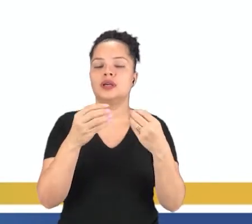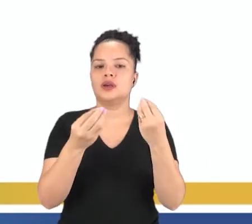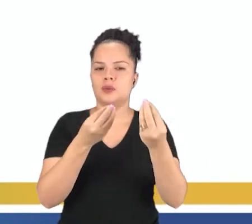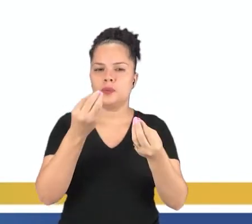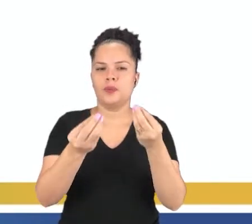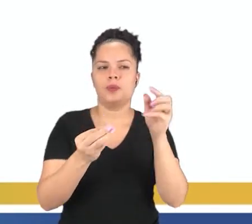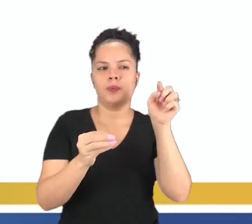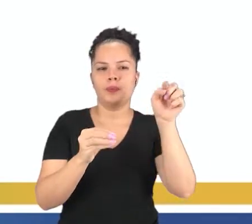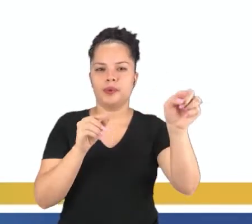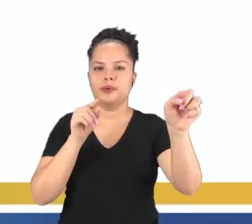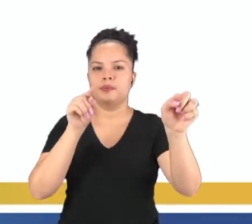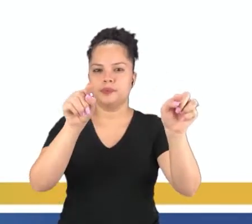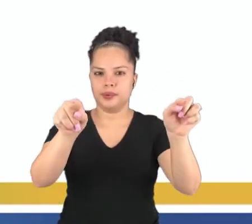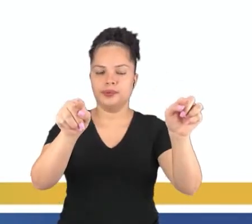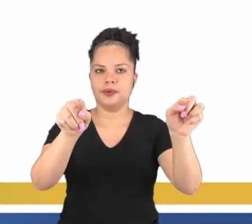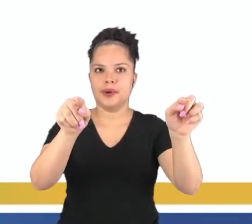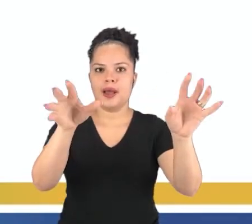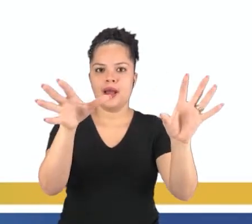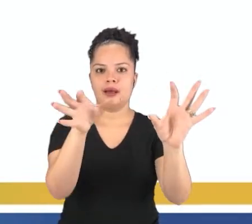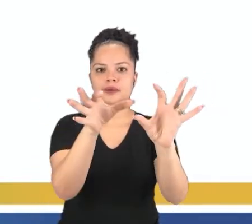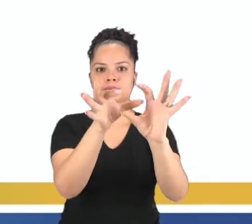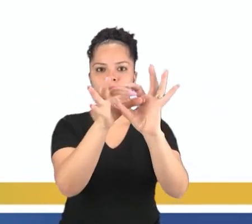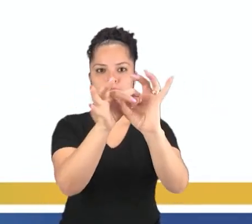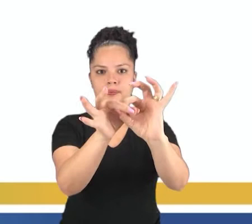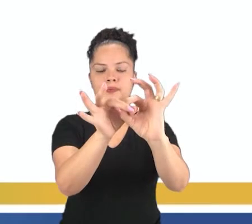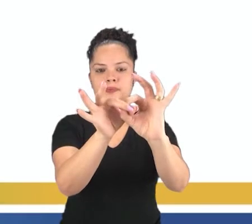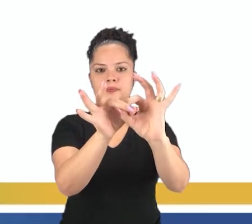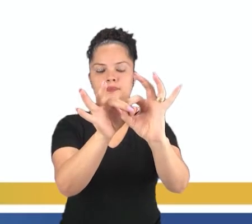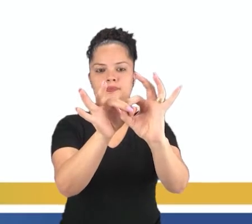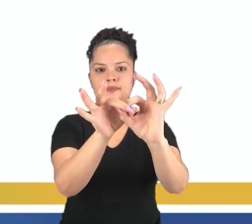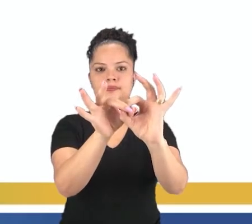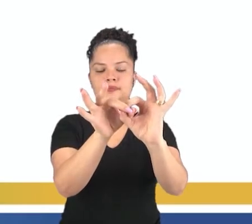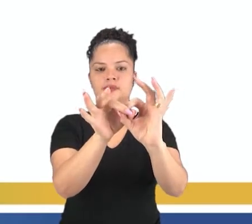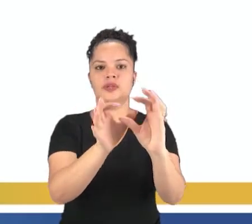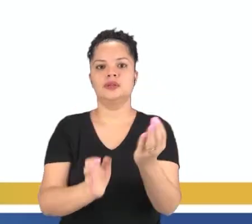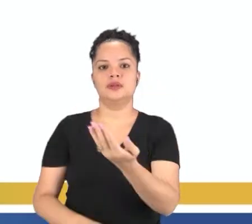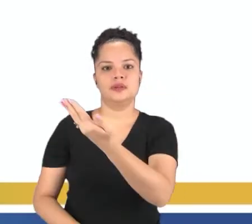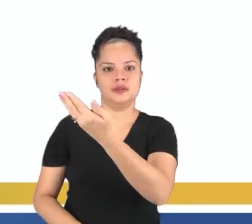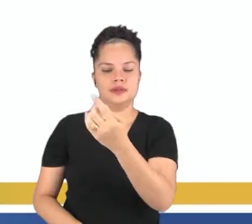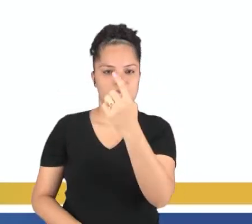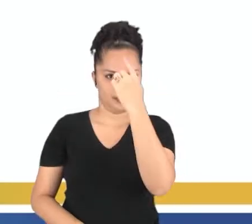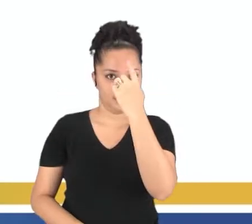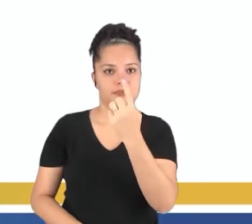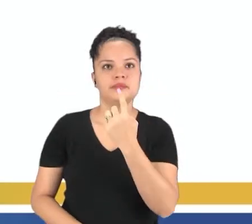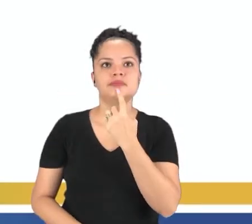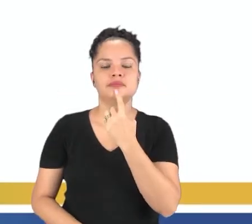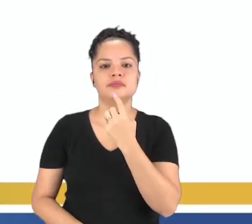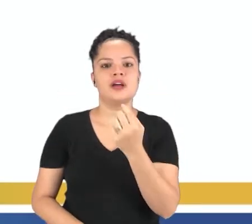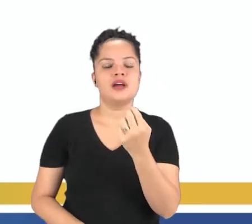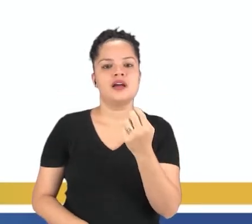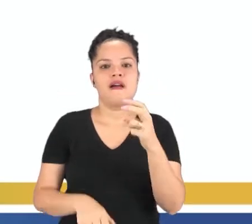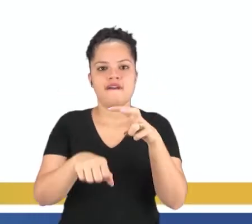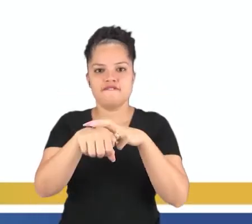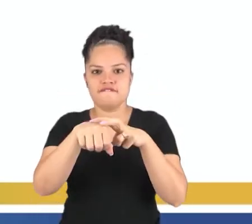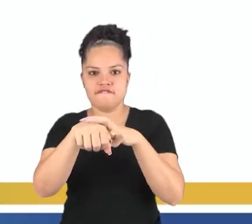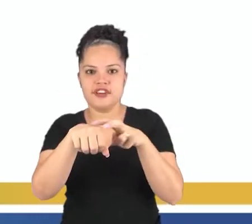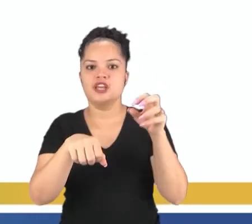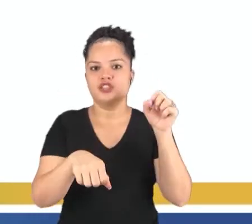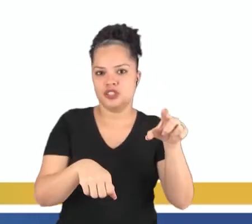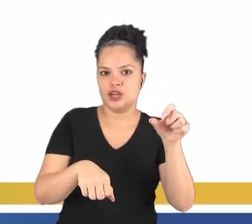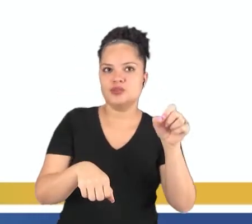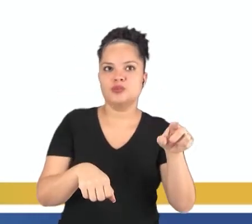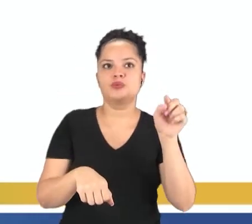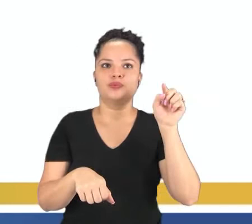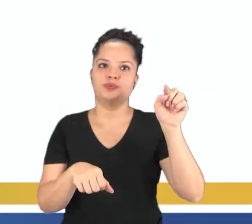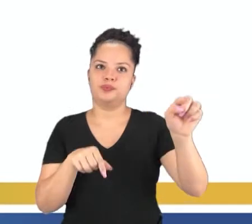elas, certo? Então repare aí nessas duas circunferências, uma verde e uma azul. Repare que ela tem dois pontos